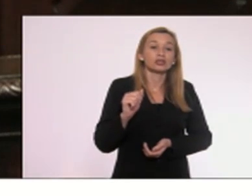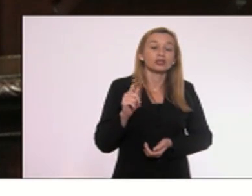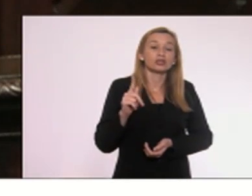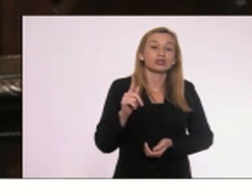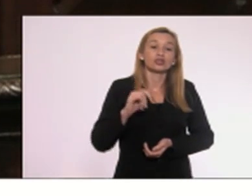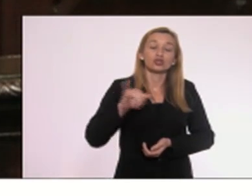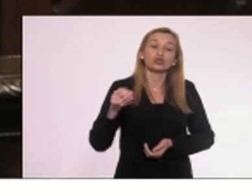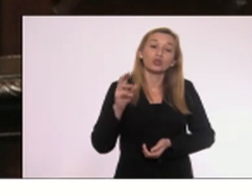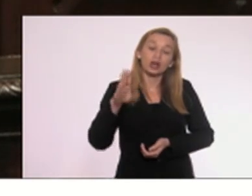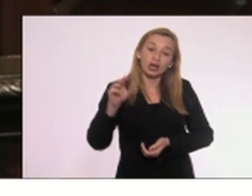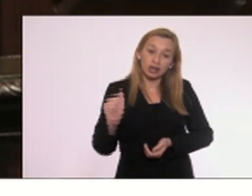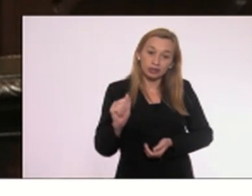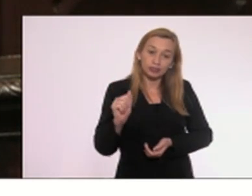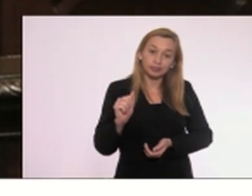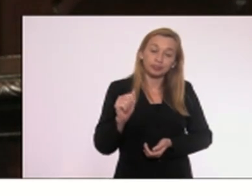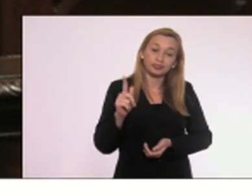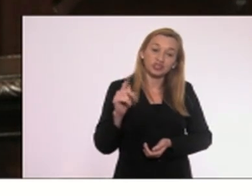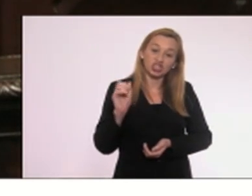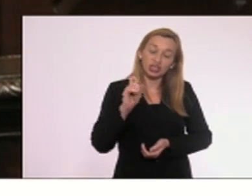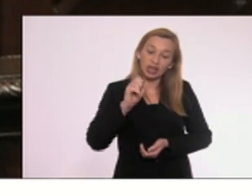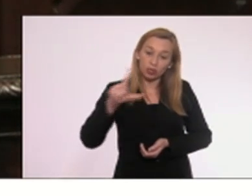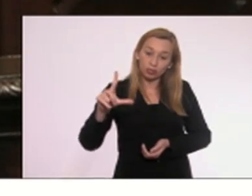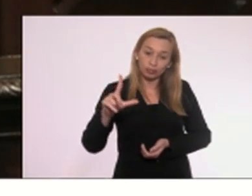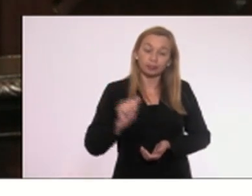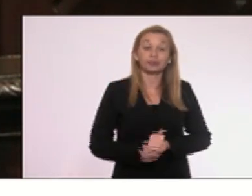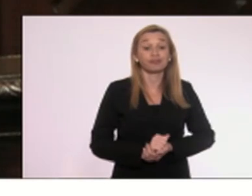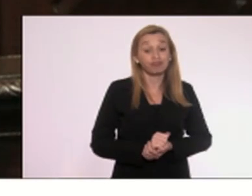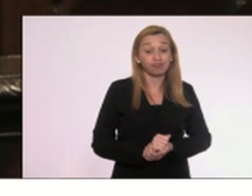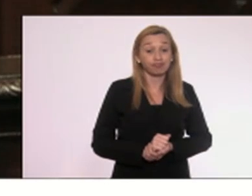Jucá e Gedel.